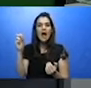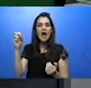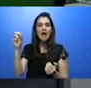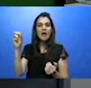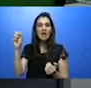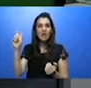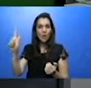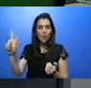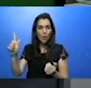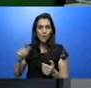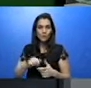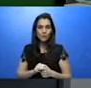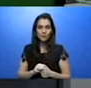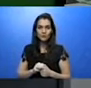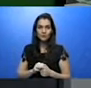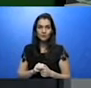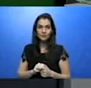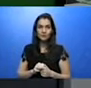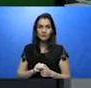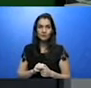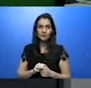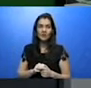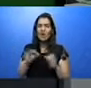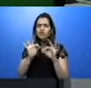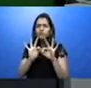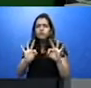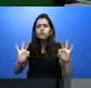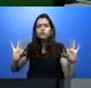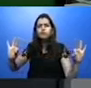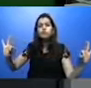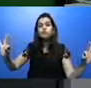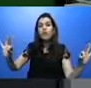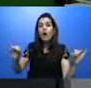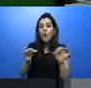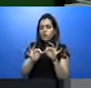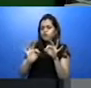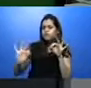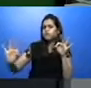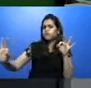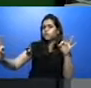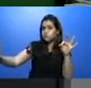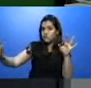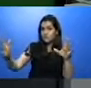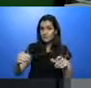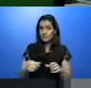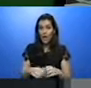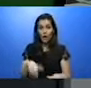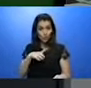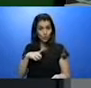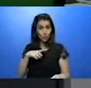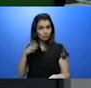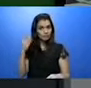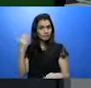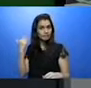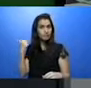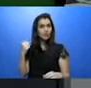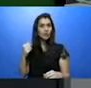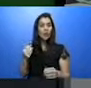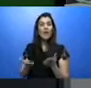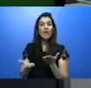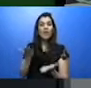corretas. É usado para medir comprimentos maiores. Então, eu tinha o quilo, né, para